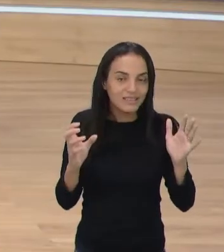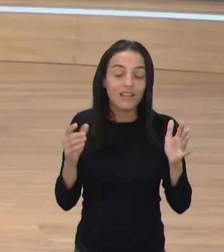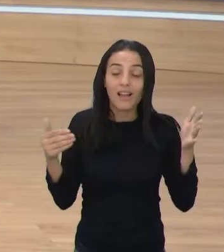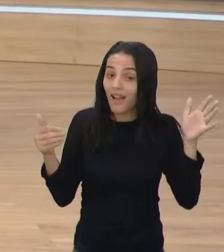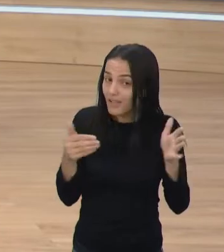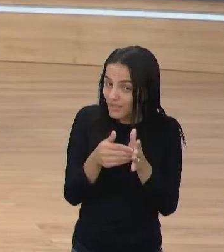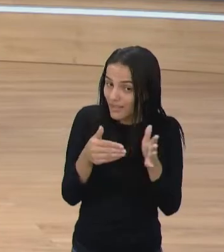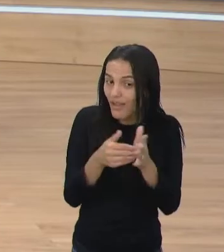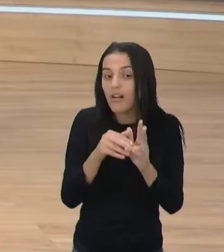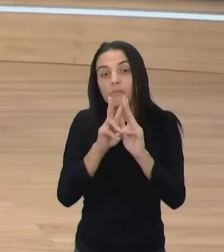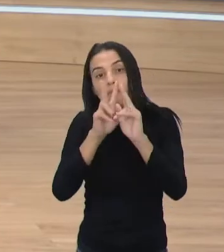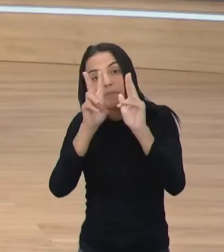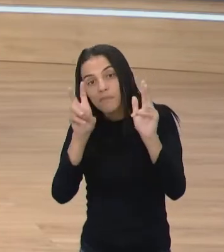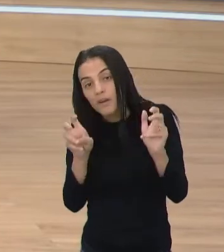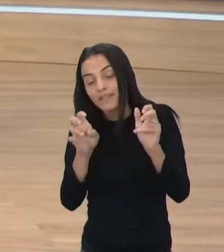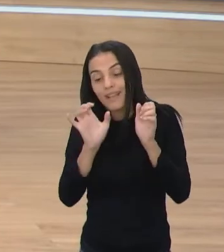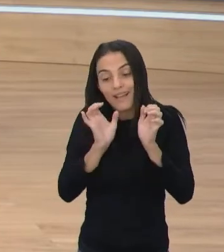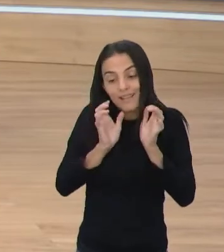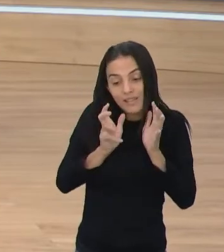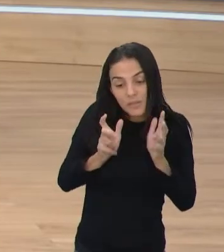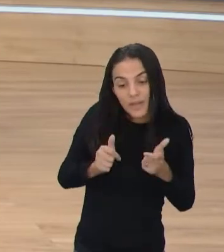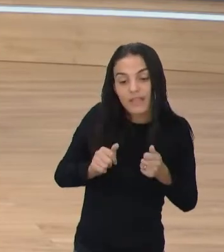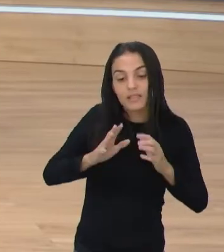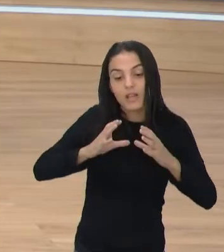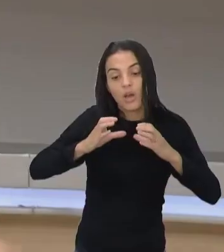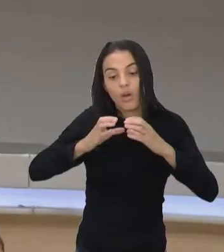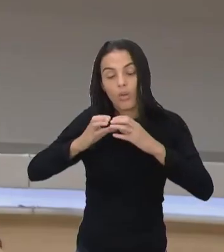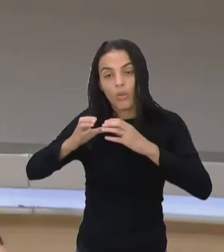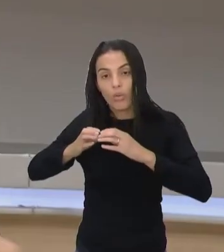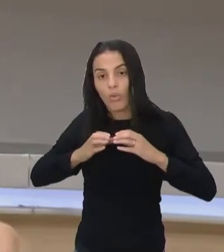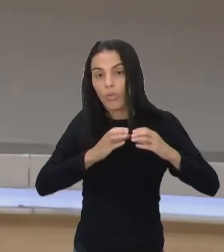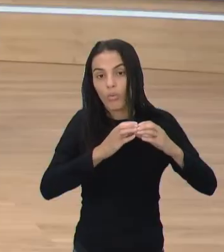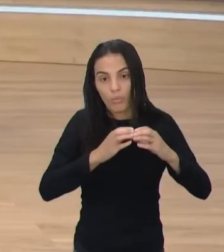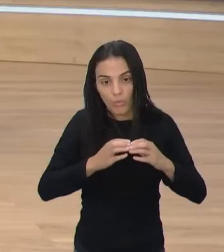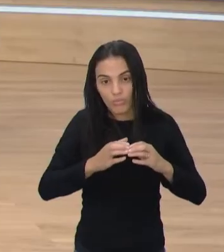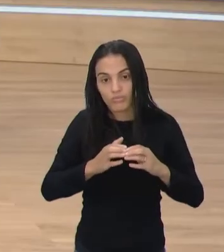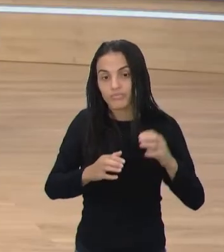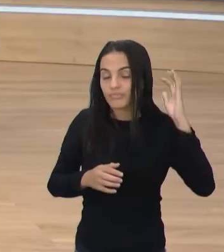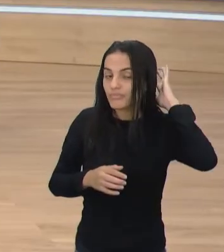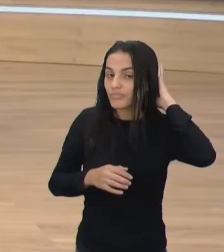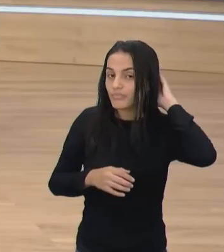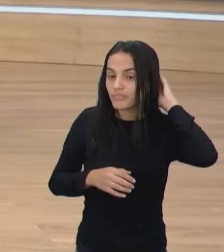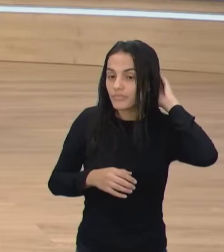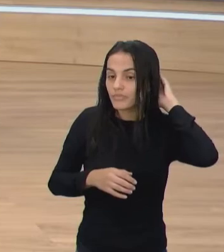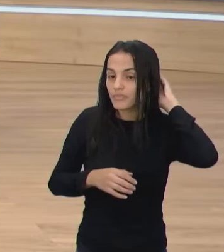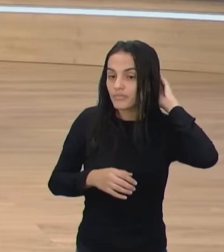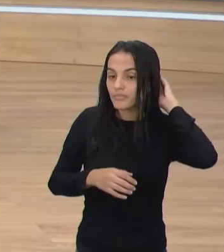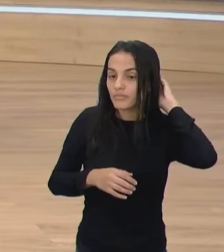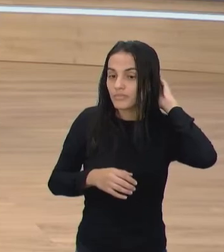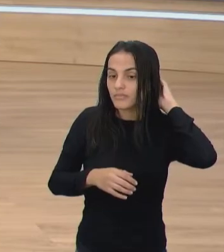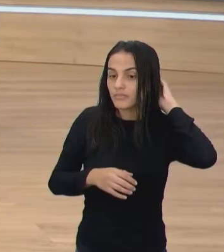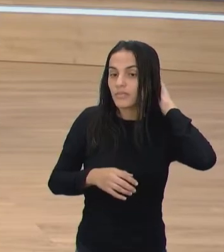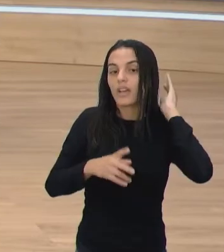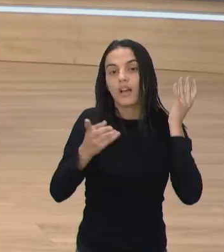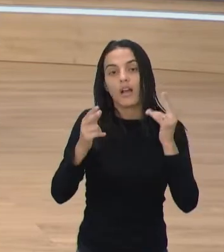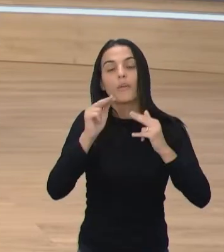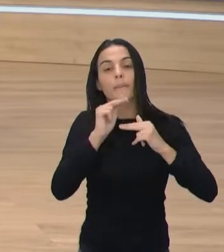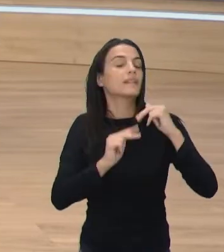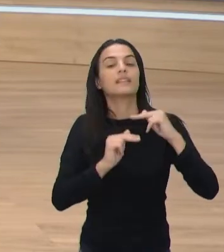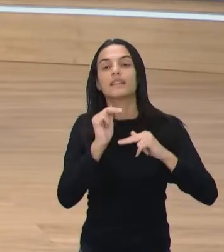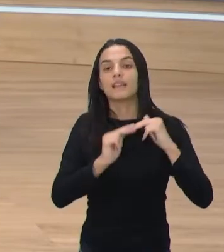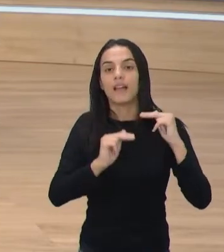questão da higiene coletiva e urbana. Exatamente. Então, apesar dele ser um